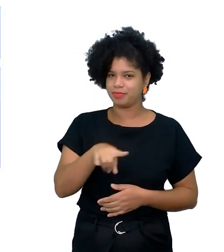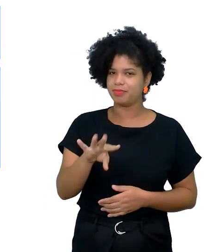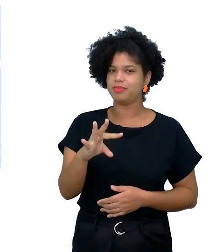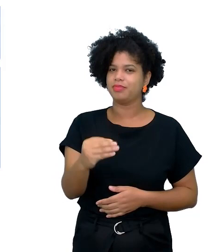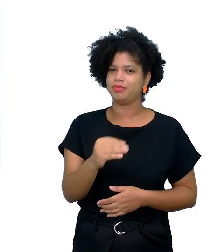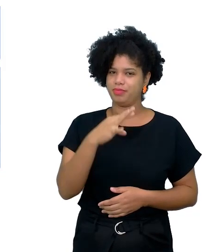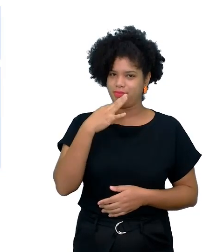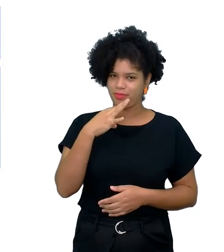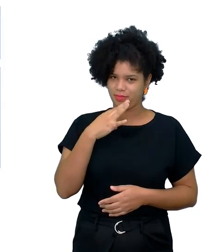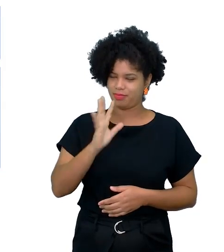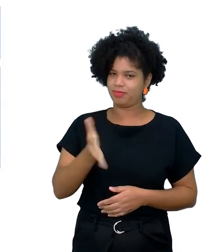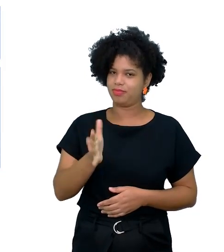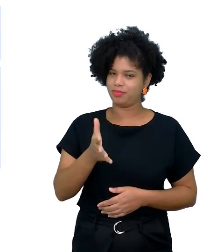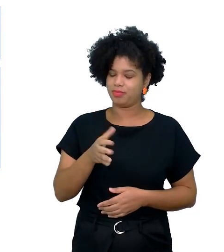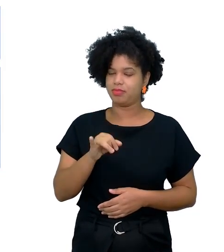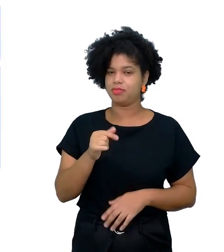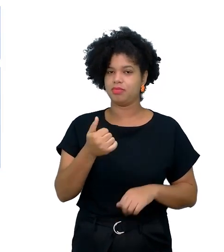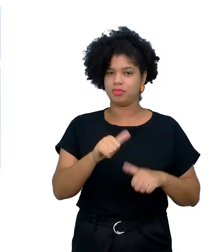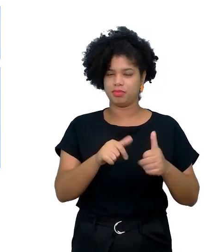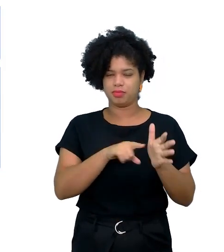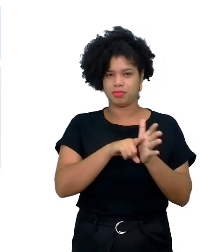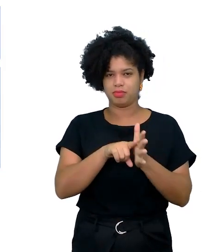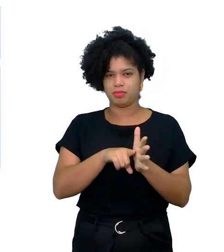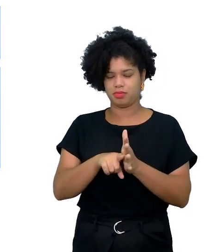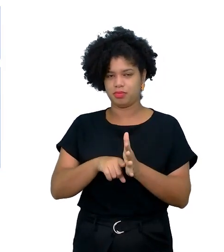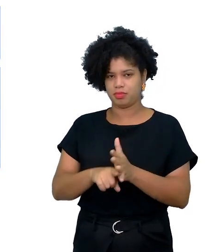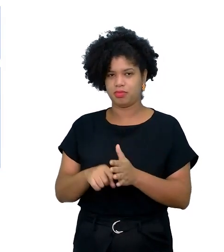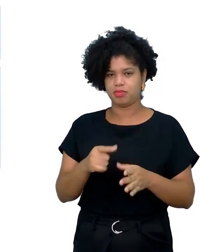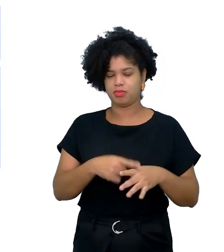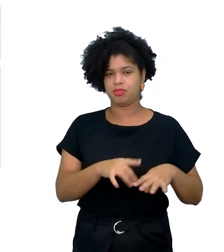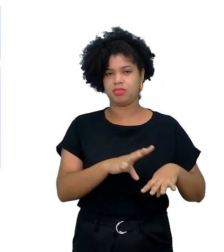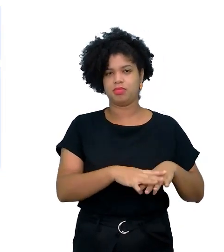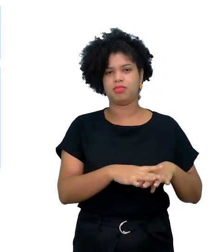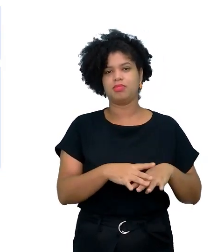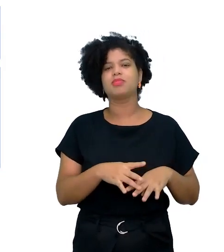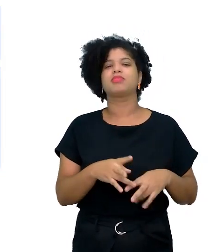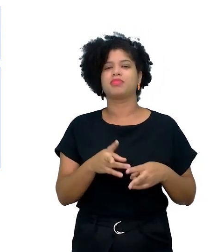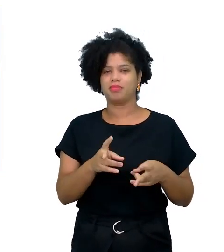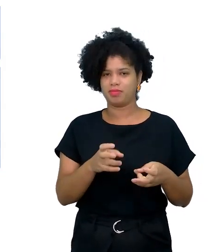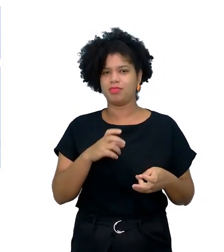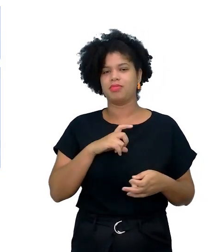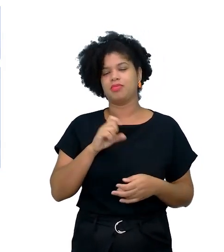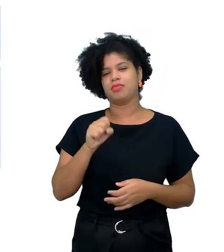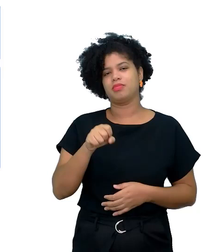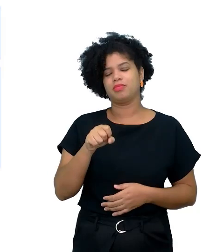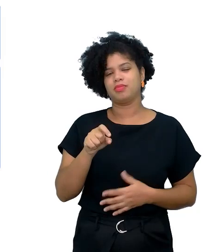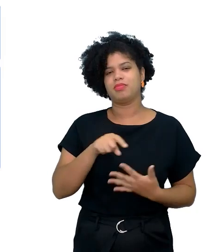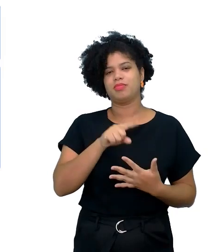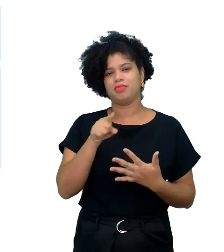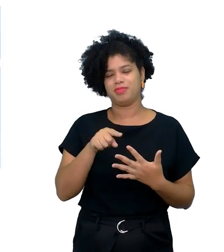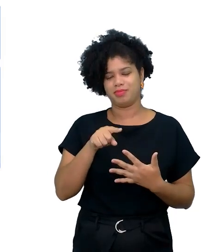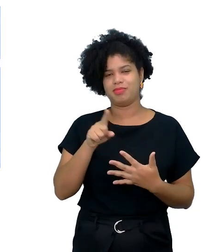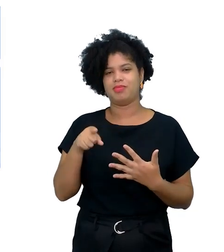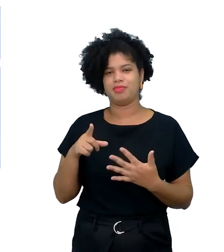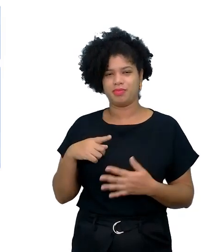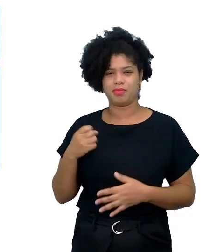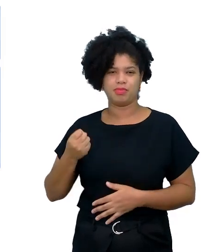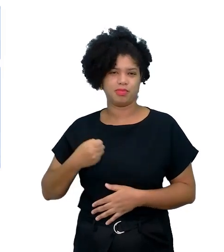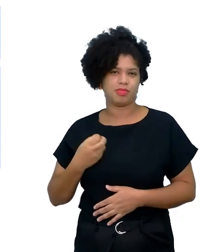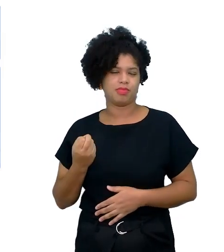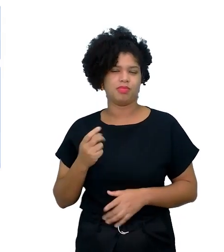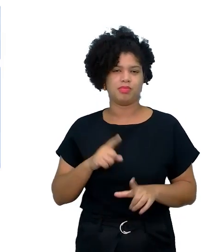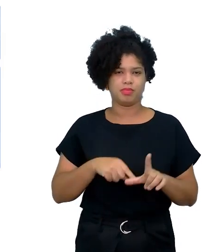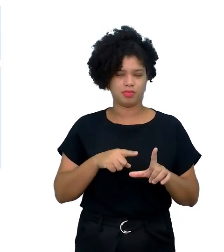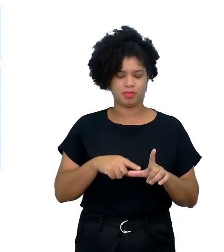vocês aí, ao analisar uma situação, problema, se deparem com as né, com as incógnitas, né,